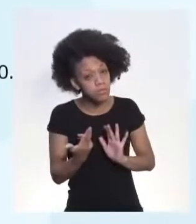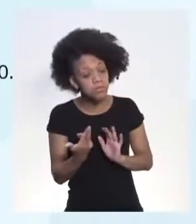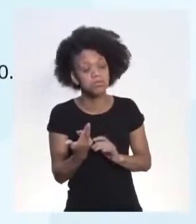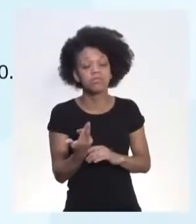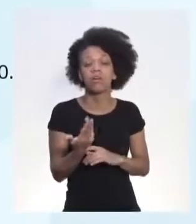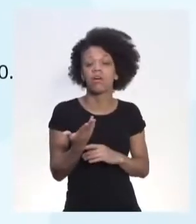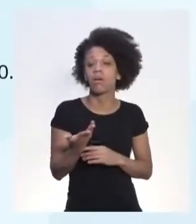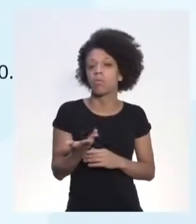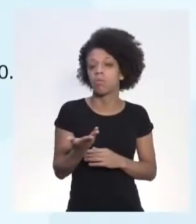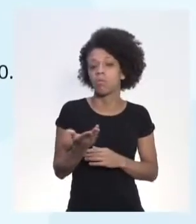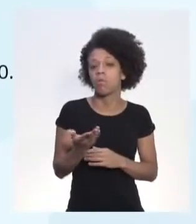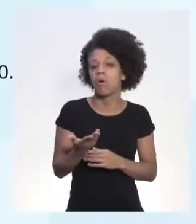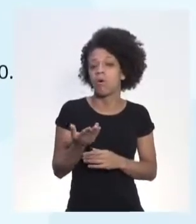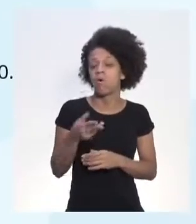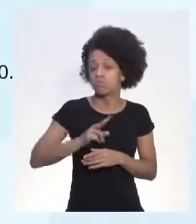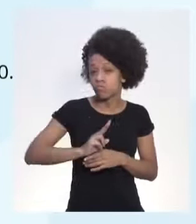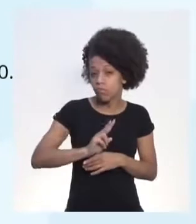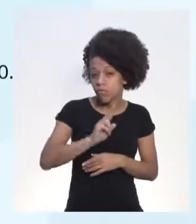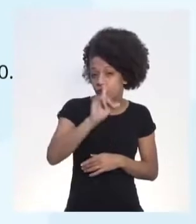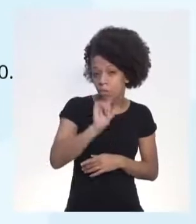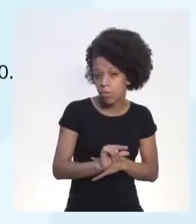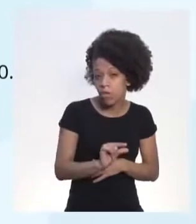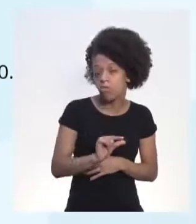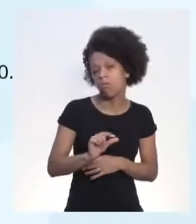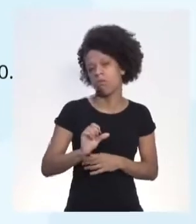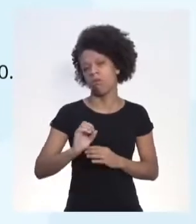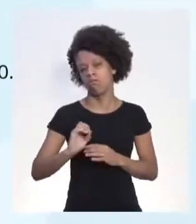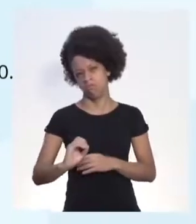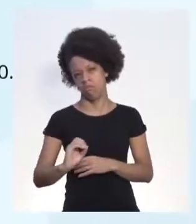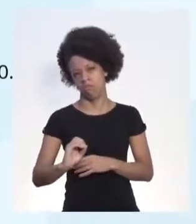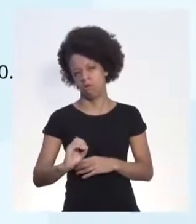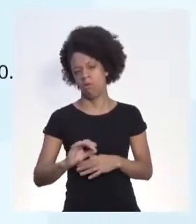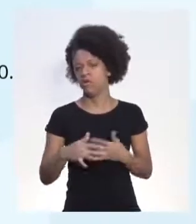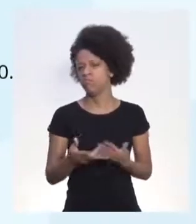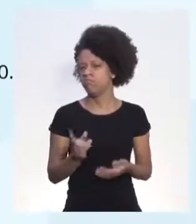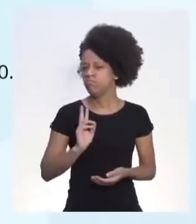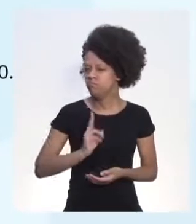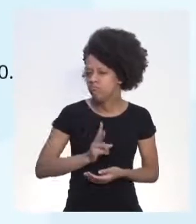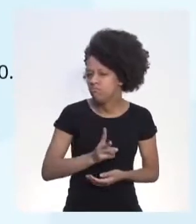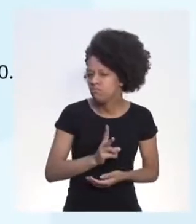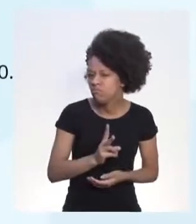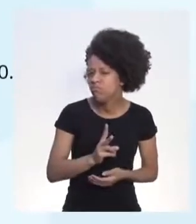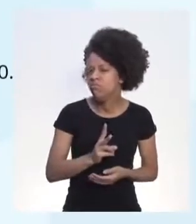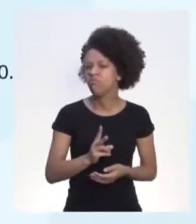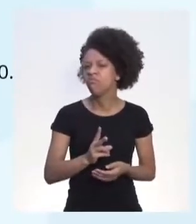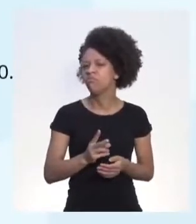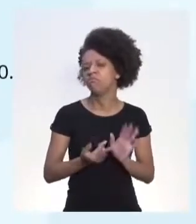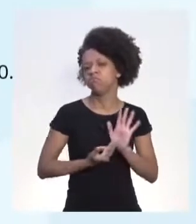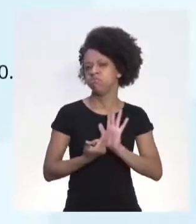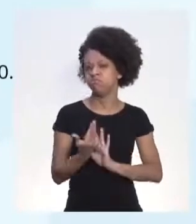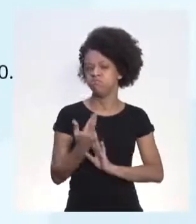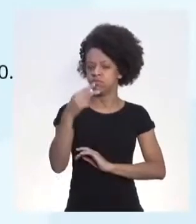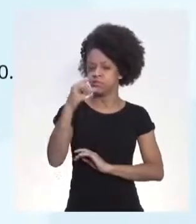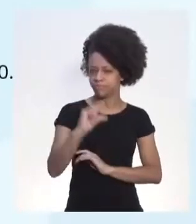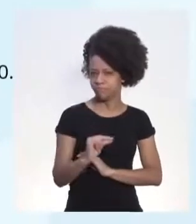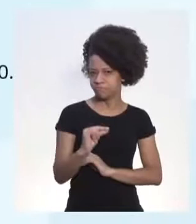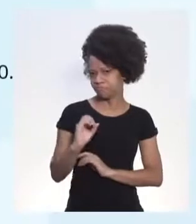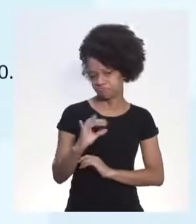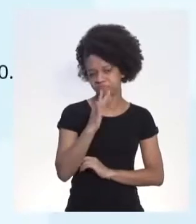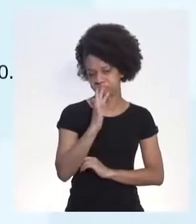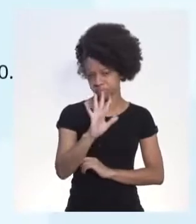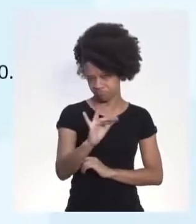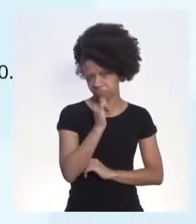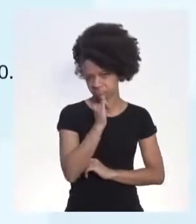situação na qual o valor é menor que zero. Então, sempre uma representação menor que zero. Então, por exemplo,